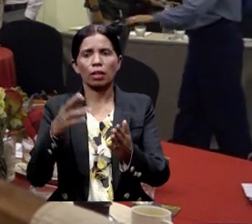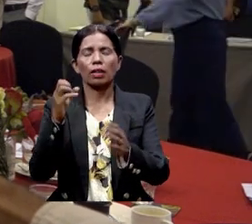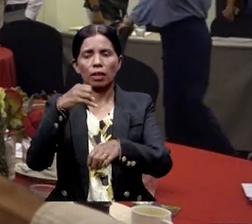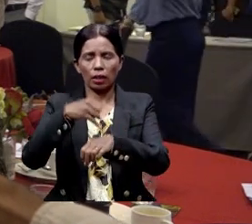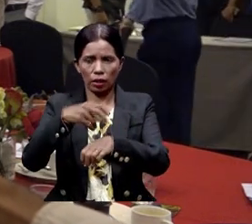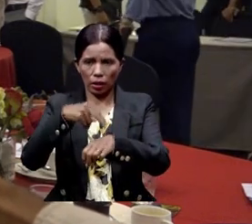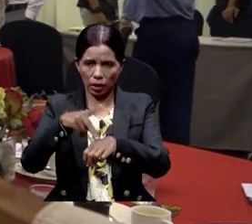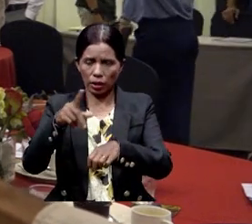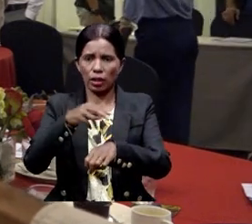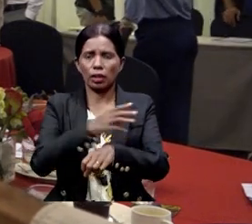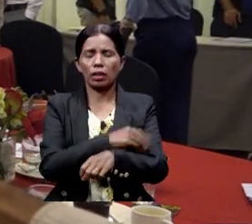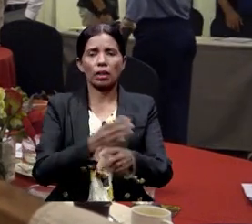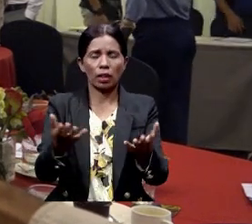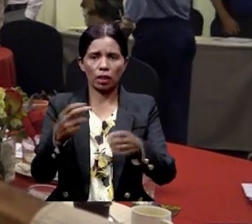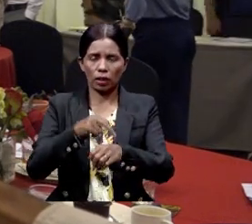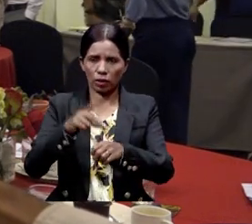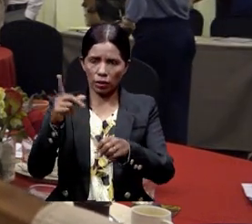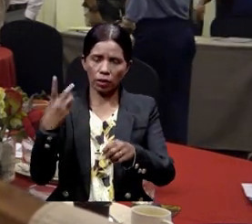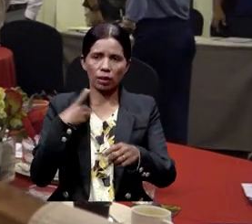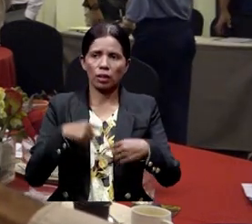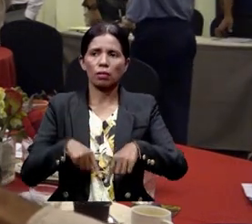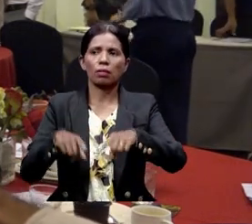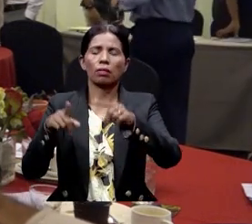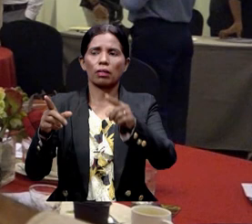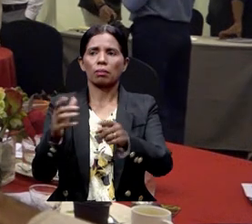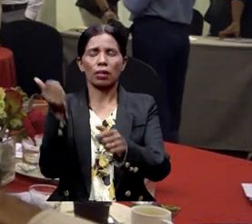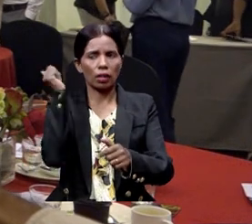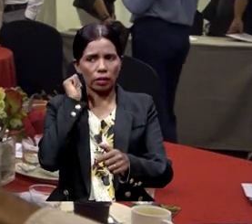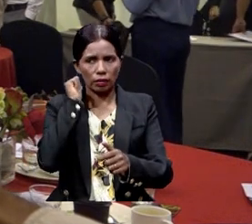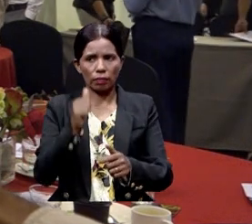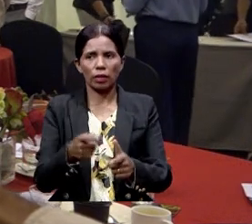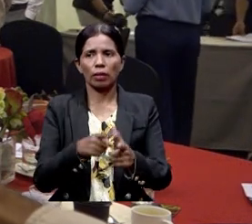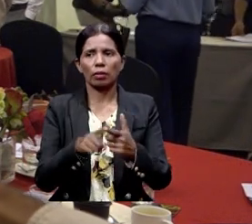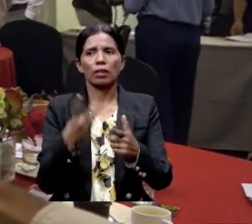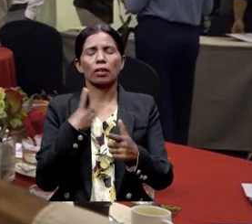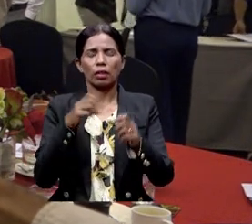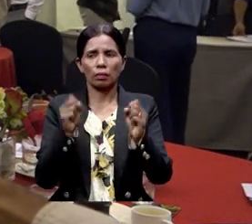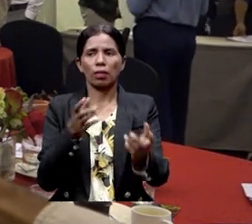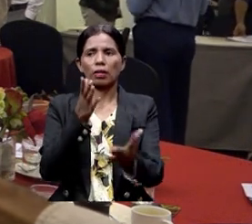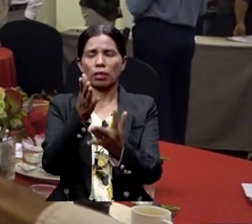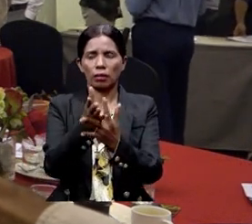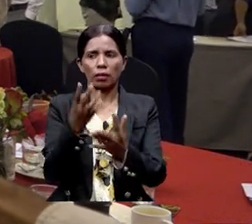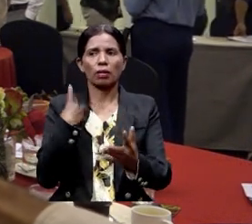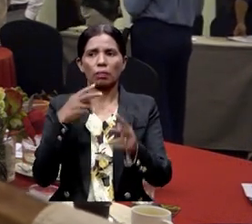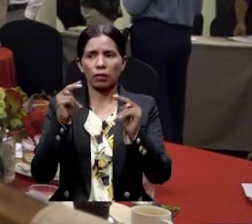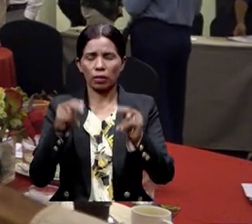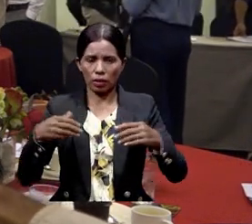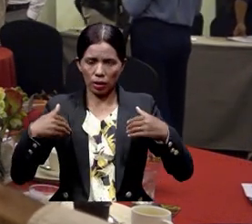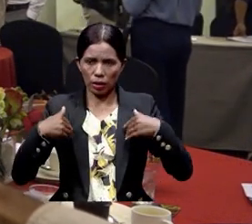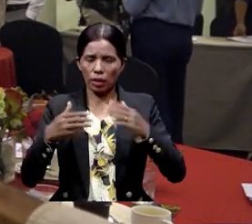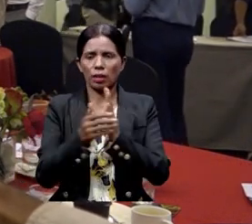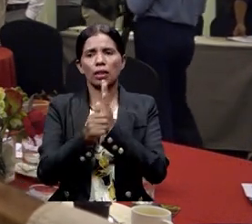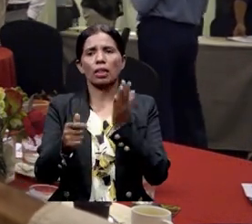nacional ba ia ita ne dinamika regional maka ASEAN depois maka ita bele adere ba nune ita precisa ia capacidade